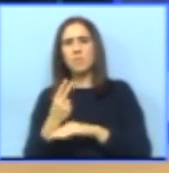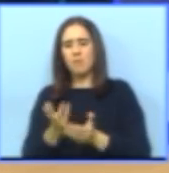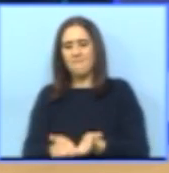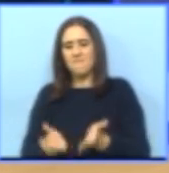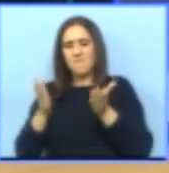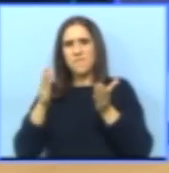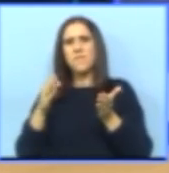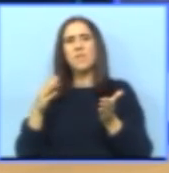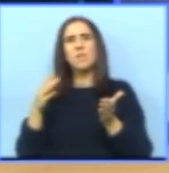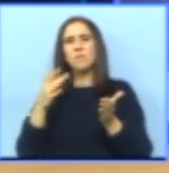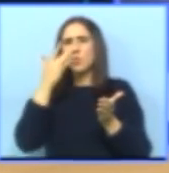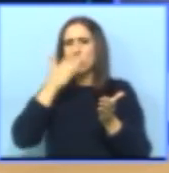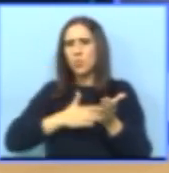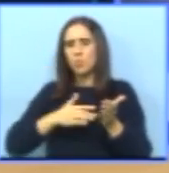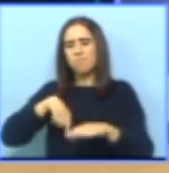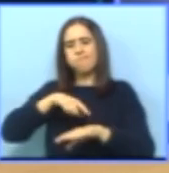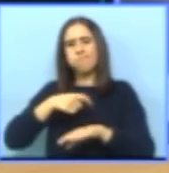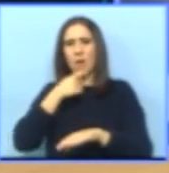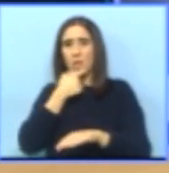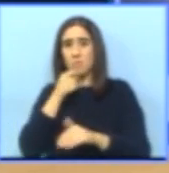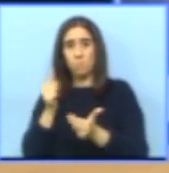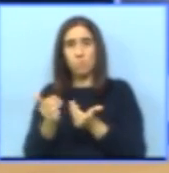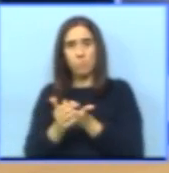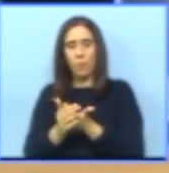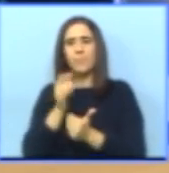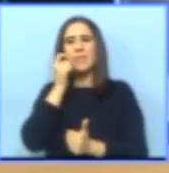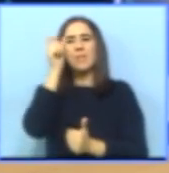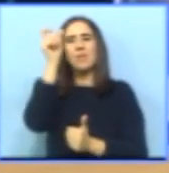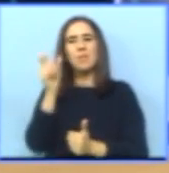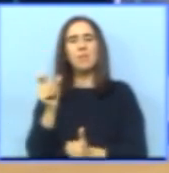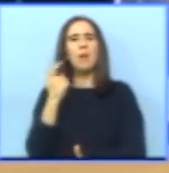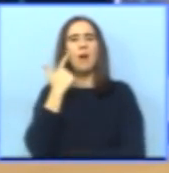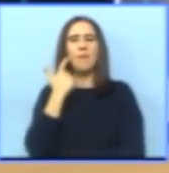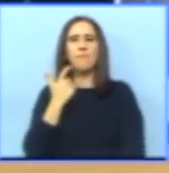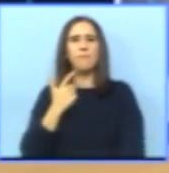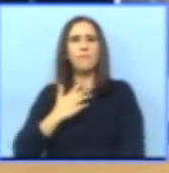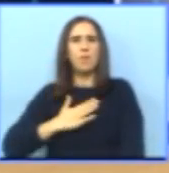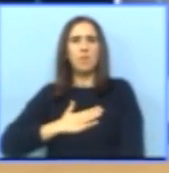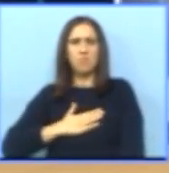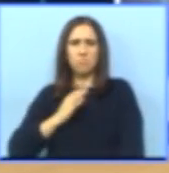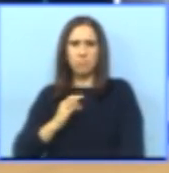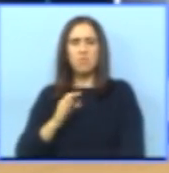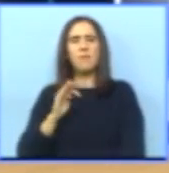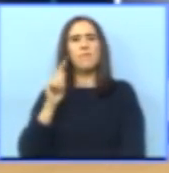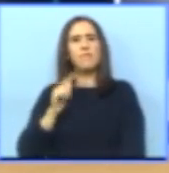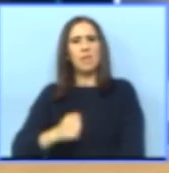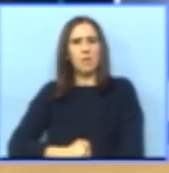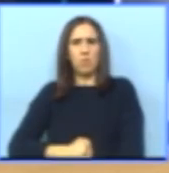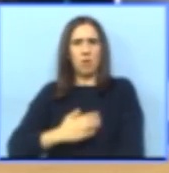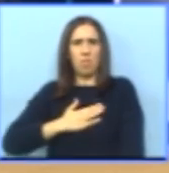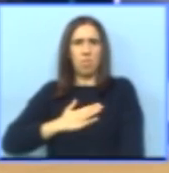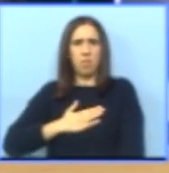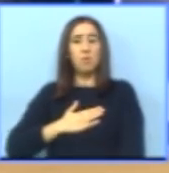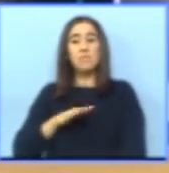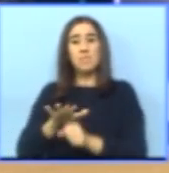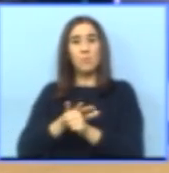estar ali durante horas até morrerem, e ele renunciou mesmo à fé católica nessa